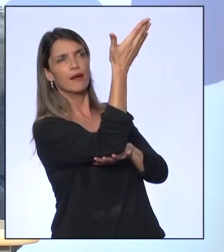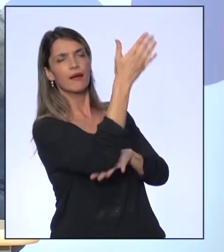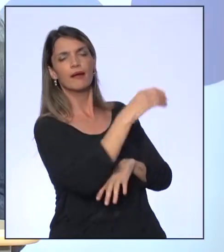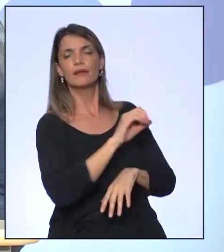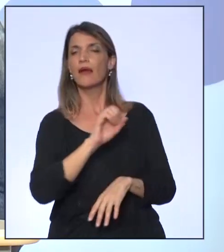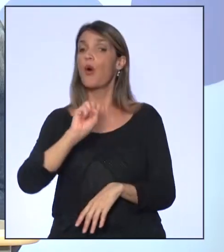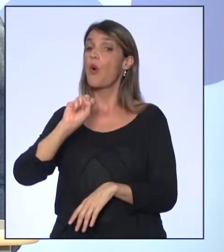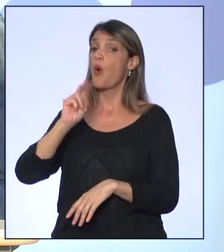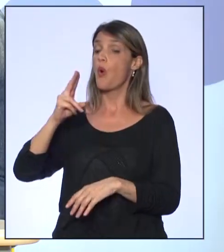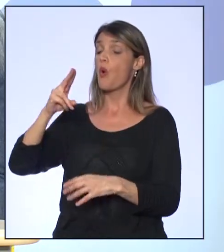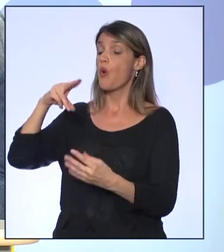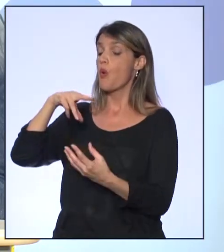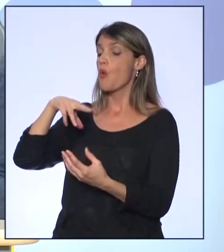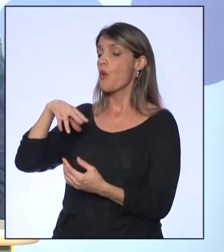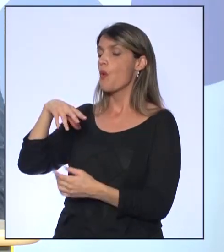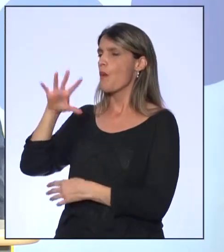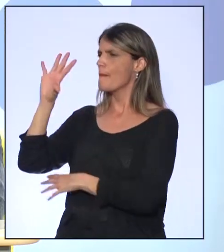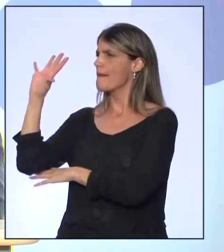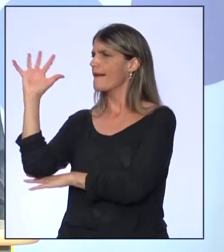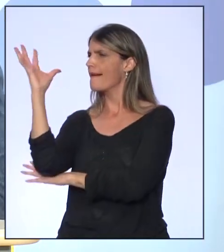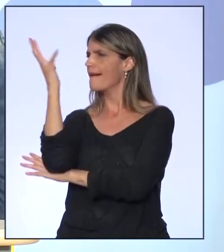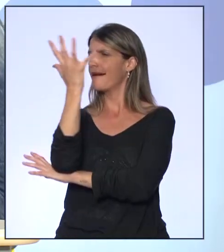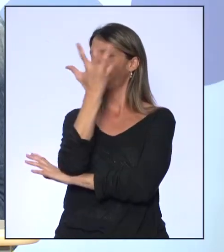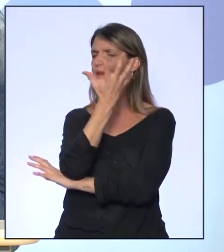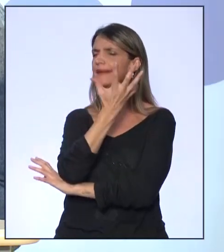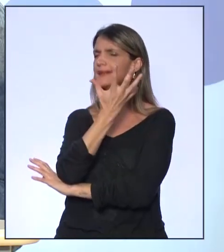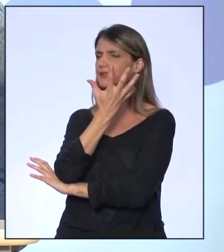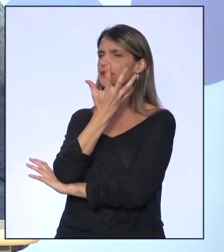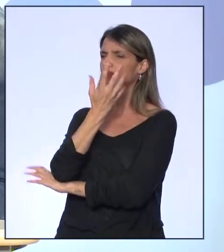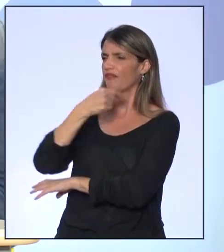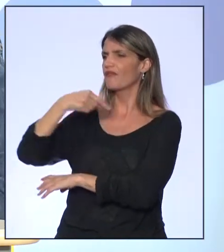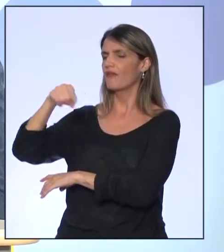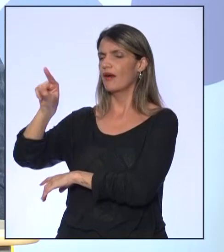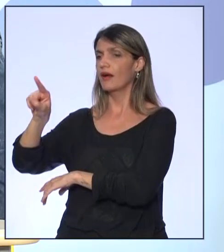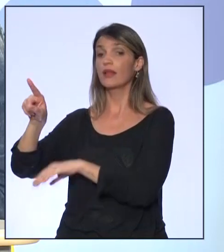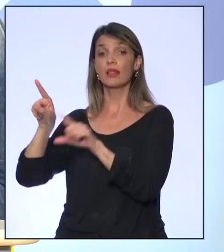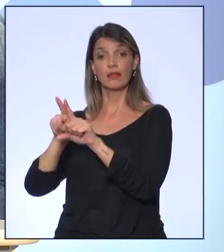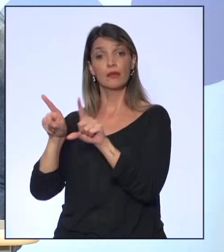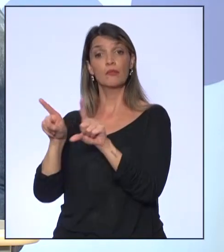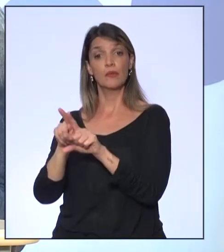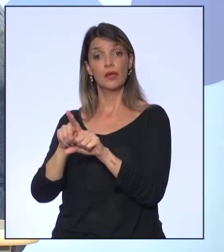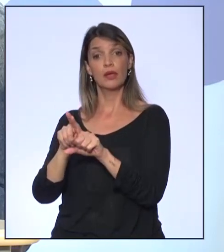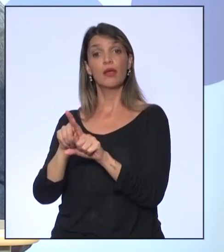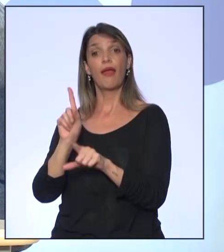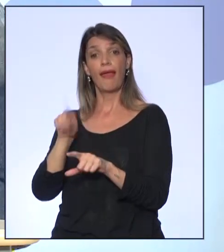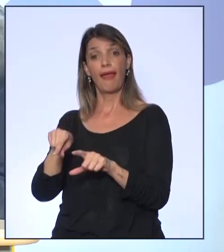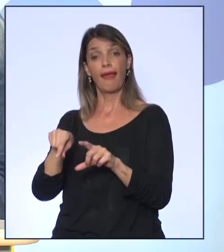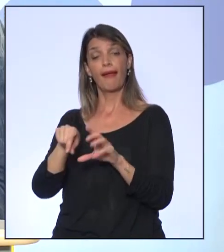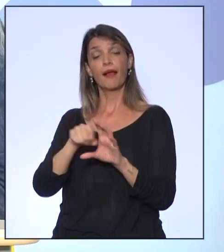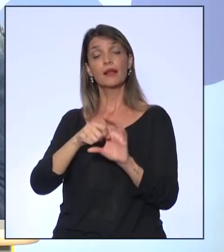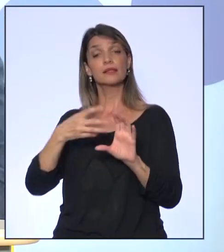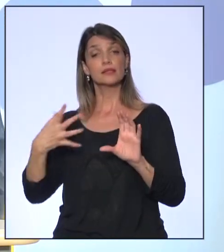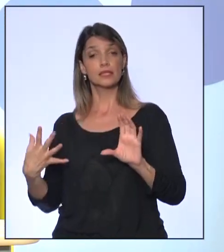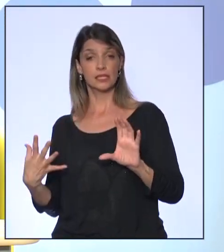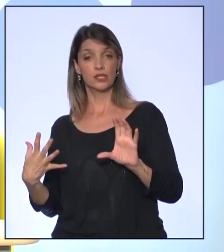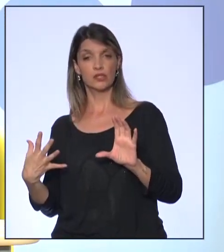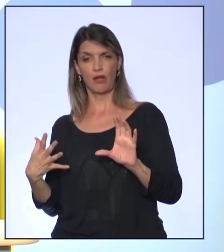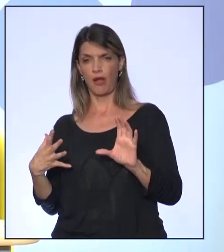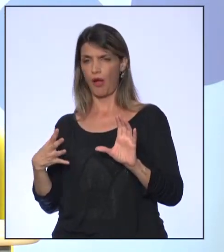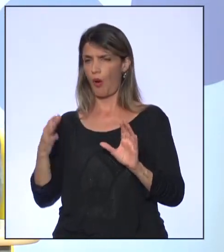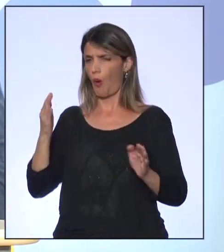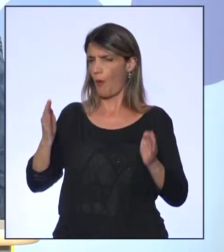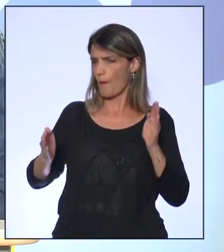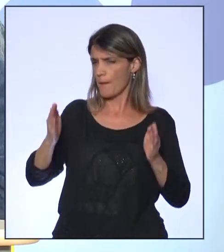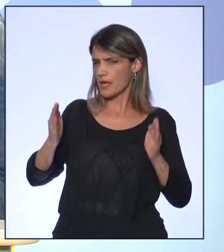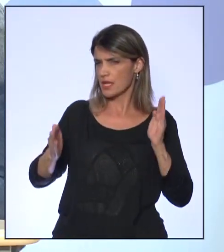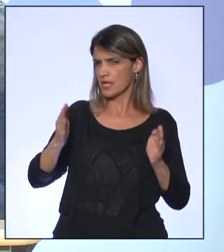o parque público que a gente visita no final de semana com a nossa família, ela também tem essas características de acordo com o período histórico em que ela